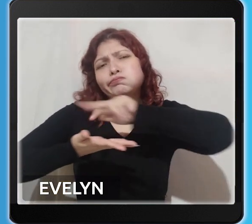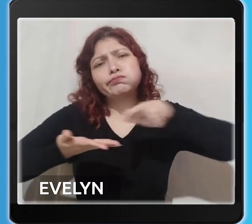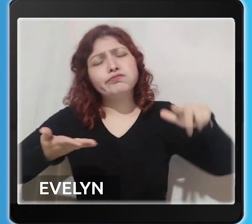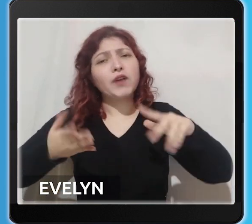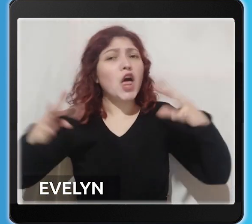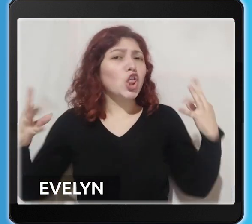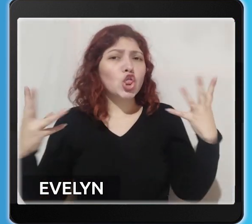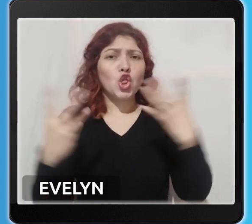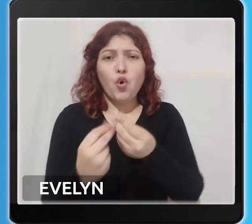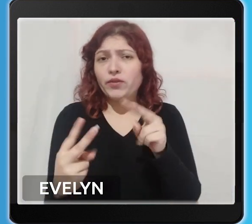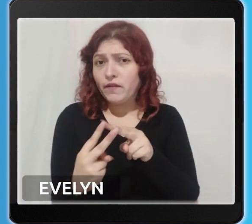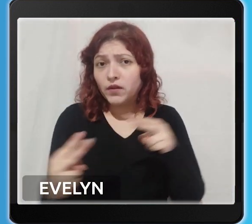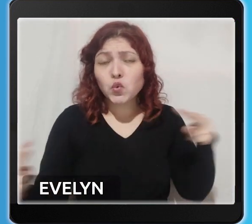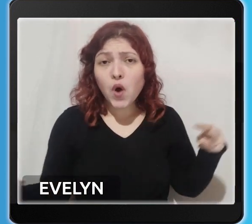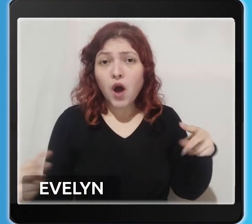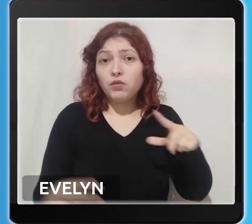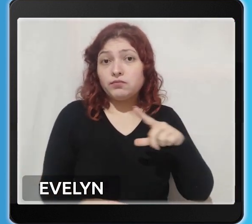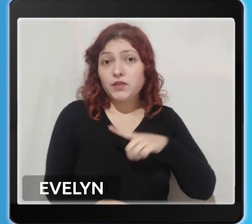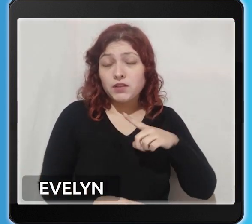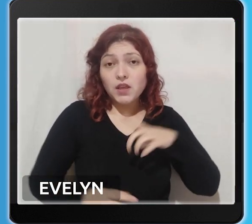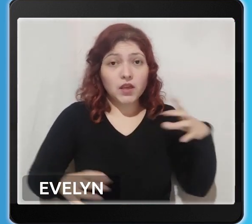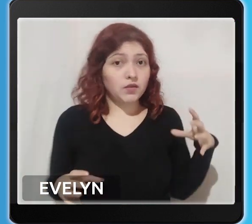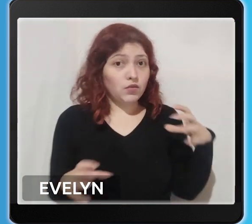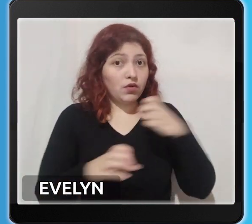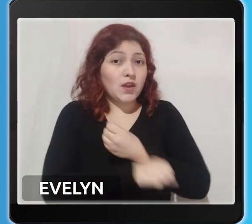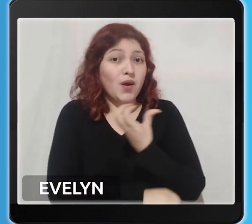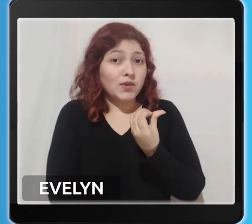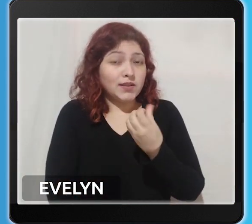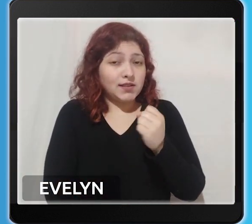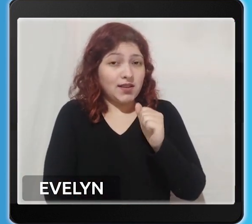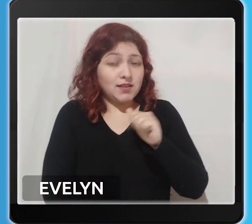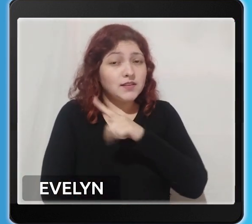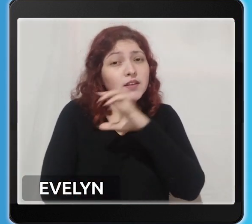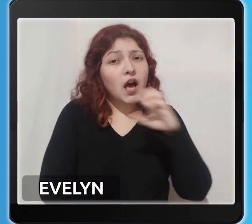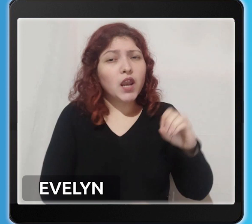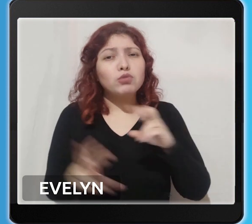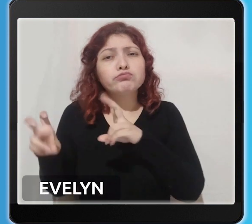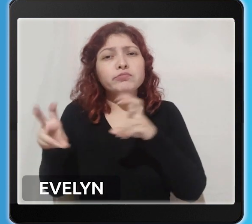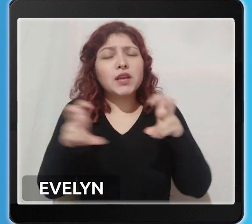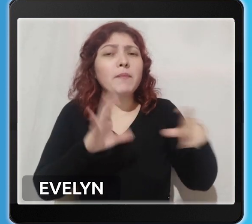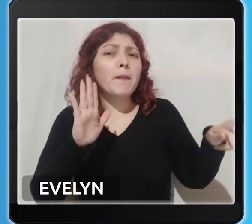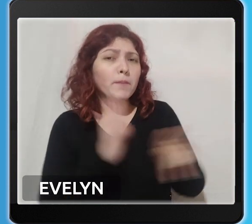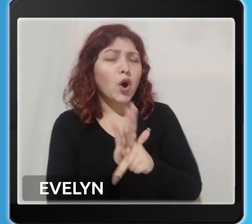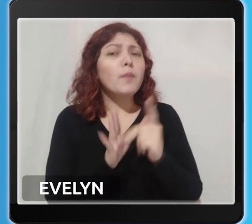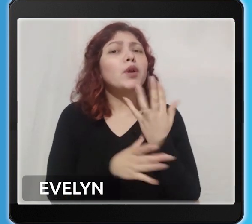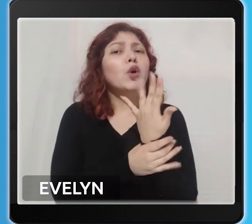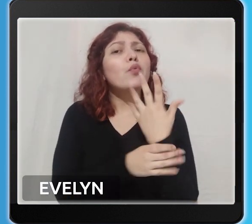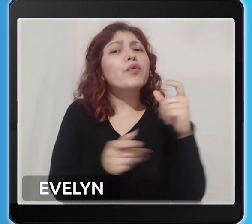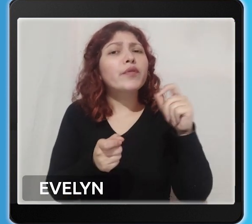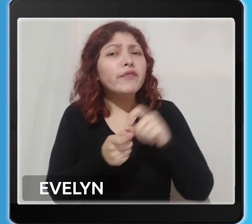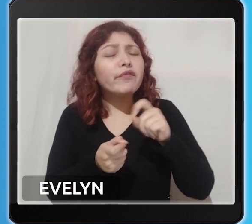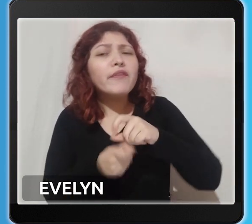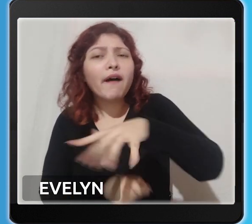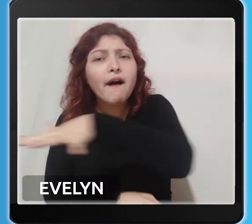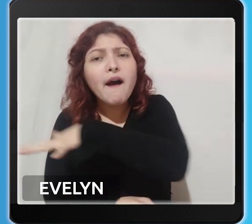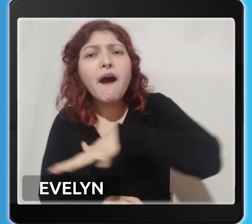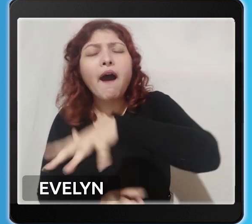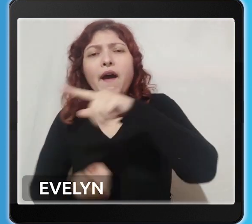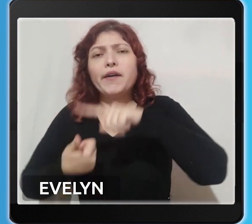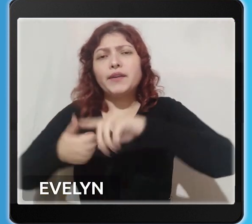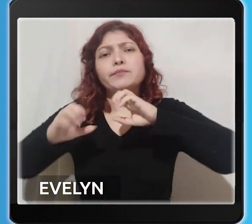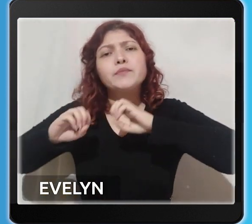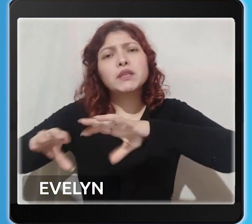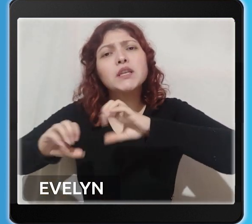atividades, todas elas de forma remota. São 6 diferentes salões que envolvem tudo que a universidade faz nas áreas do ensino, da pesquisa,